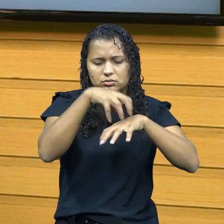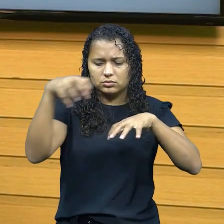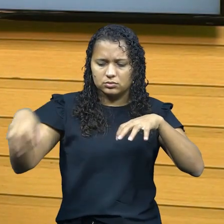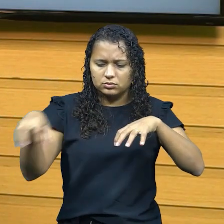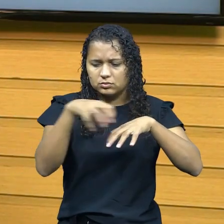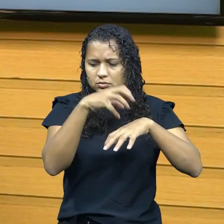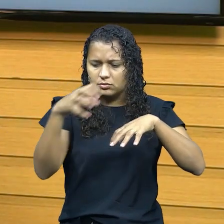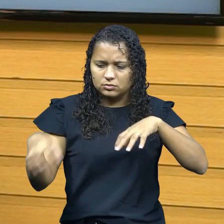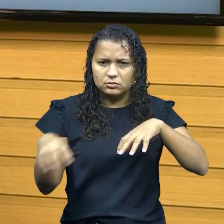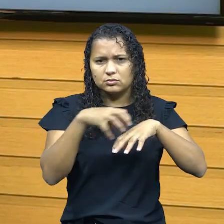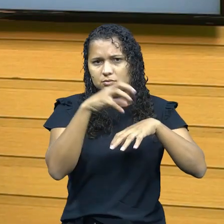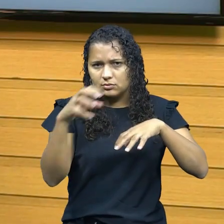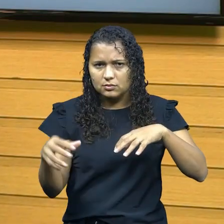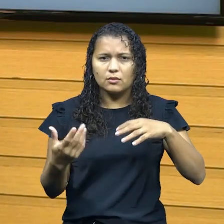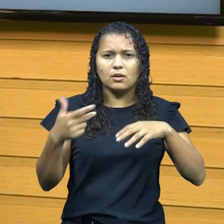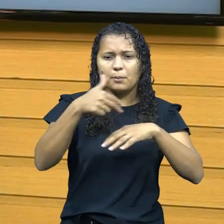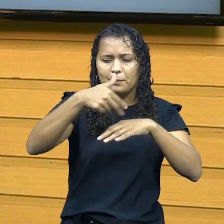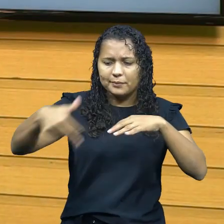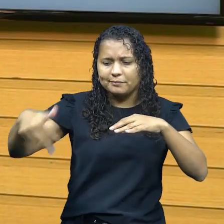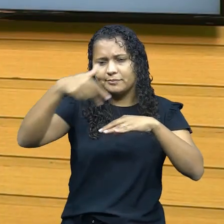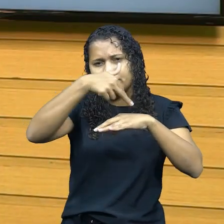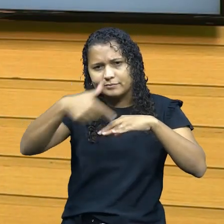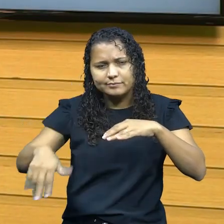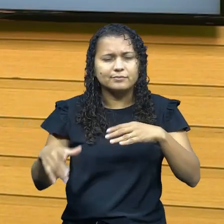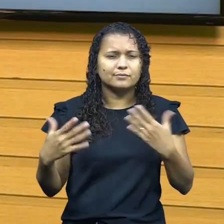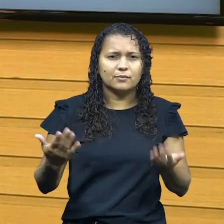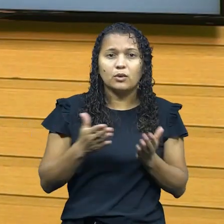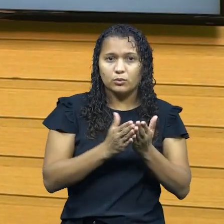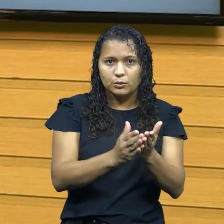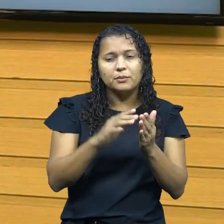de mercadorias via